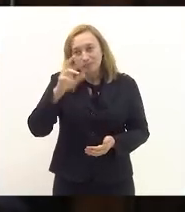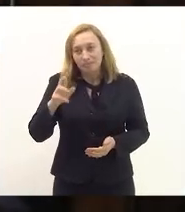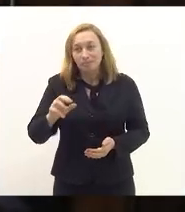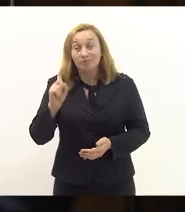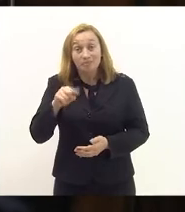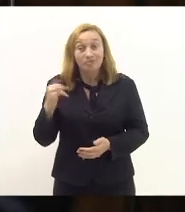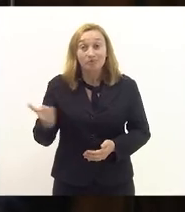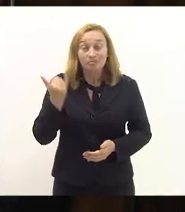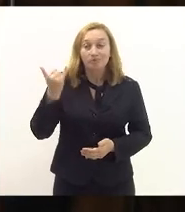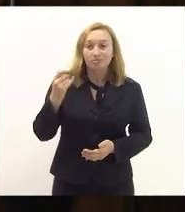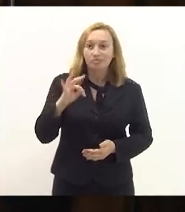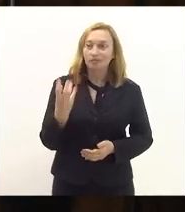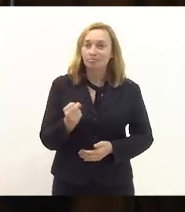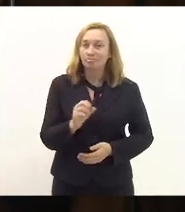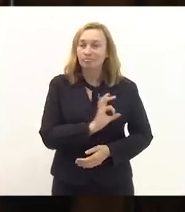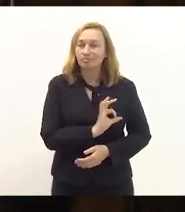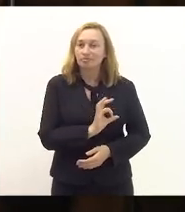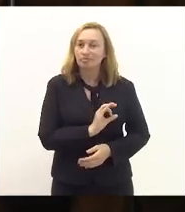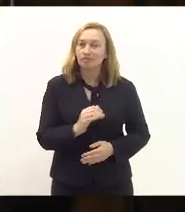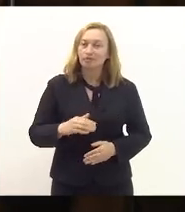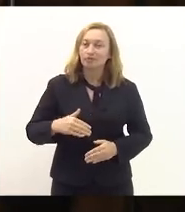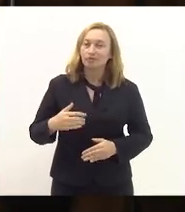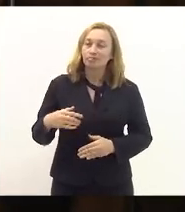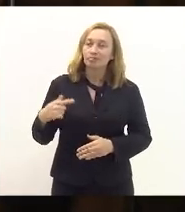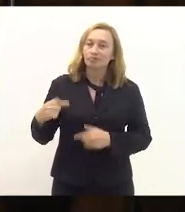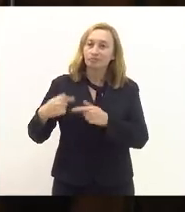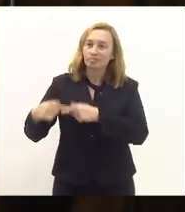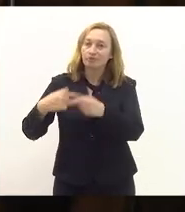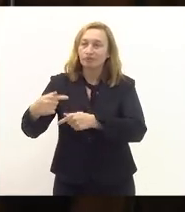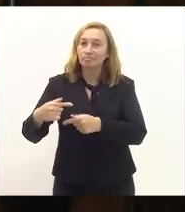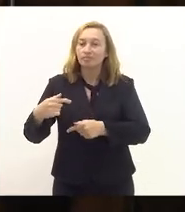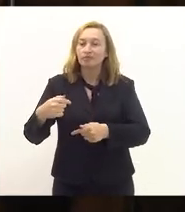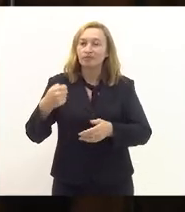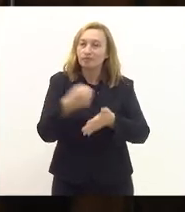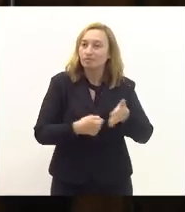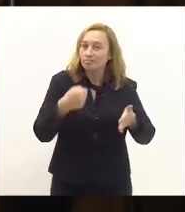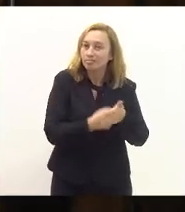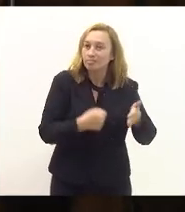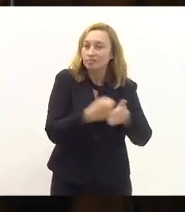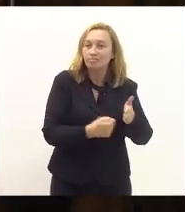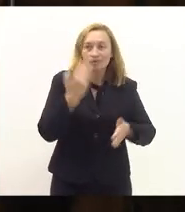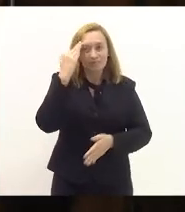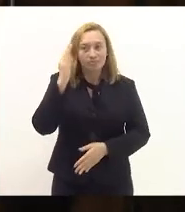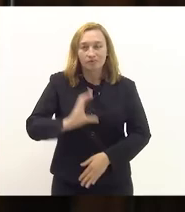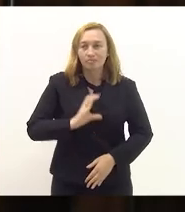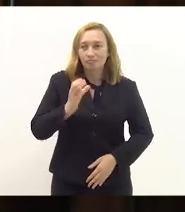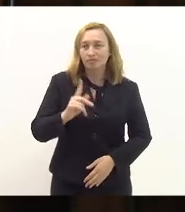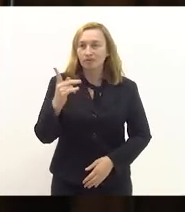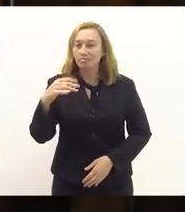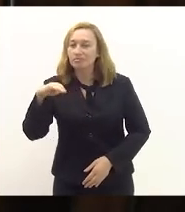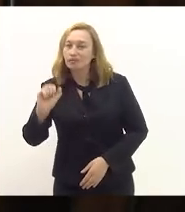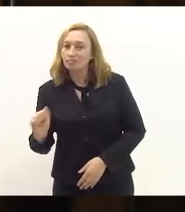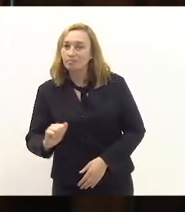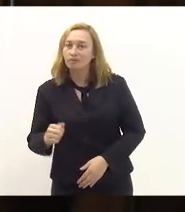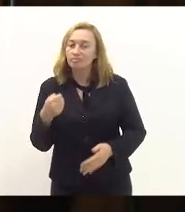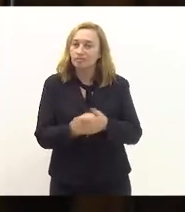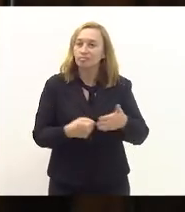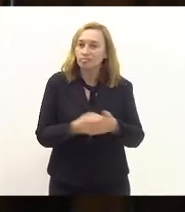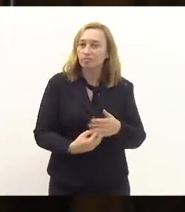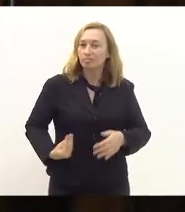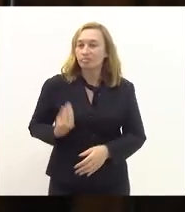que as futuras e atuais gerações compreendam que muitos lutaram, e heróis como Brizola lutaram para que pudéssemos estar